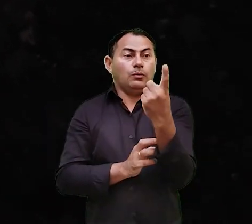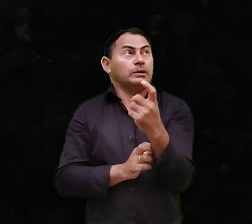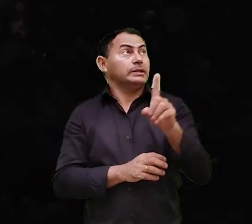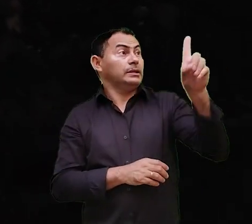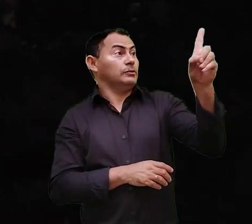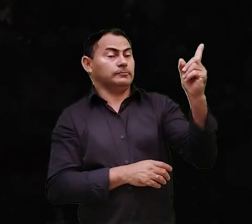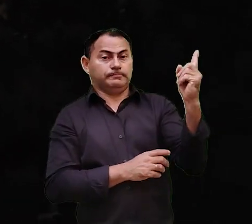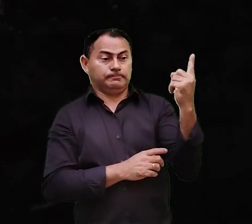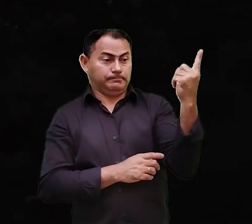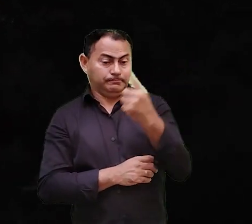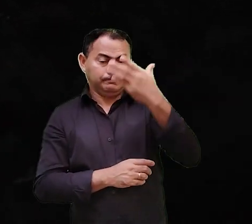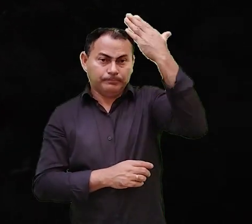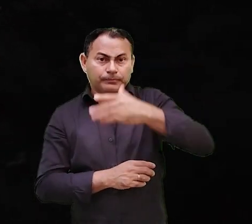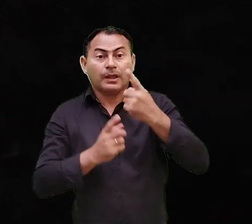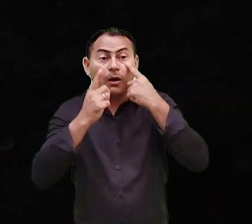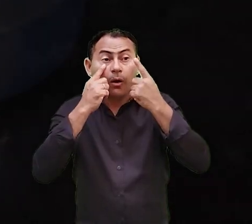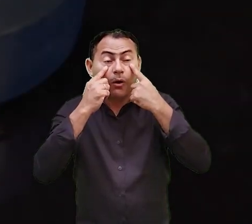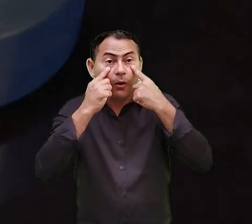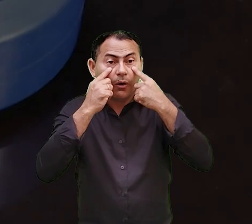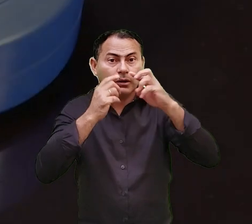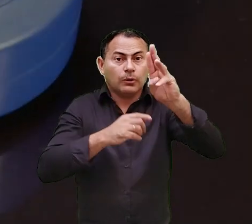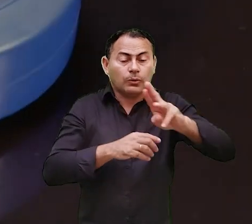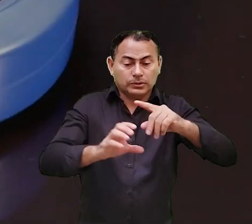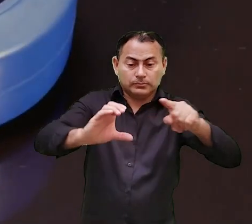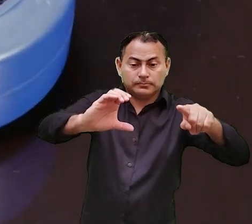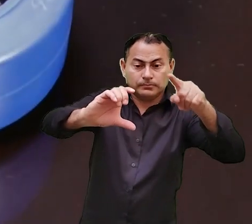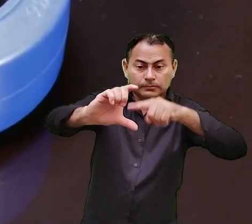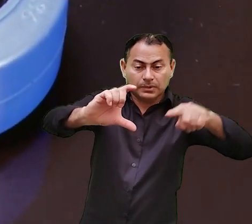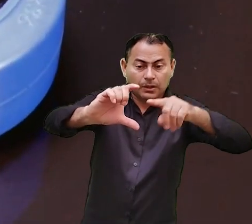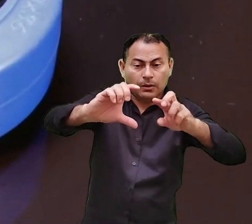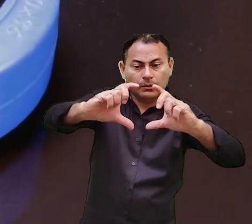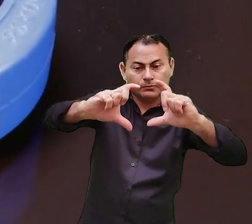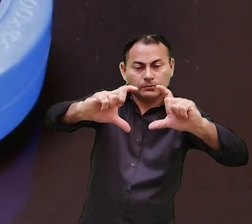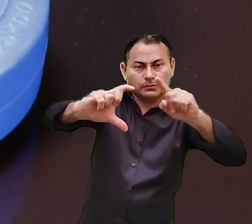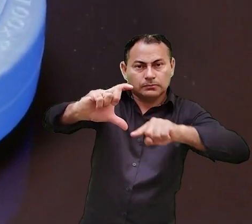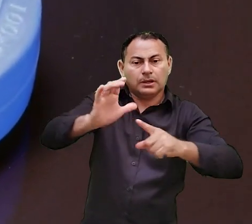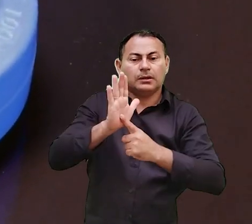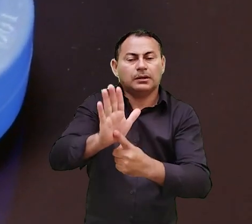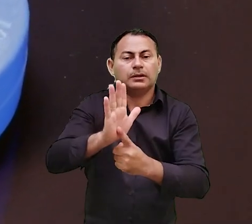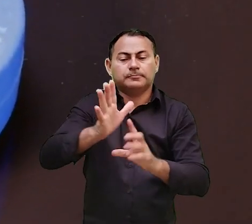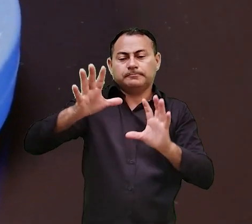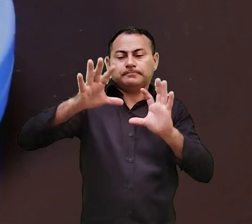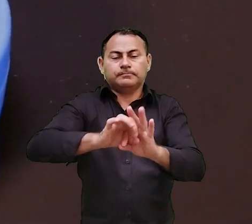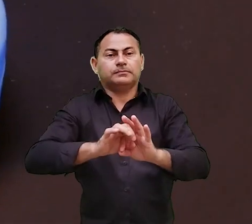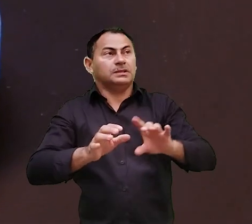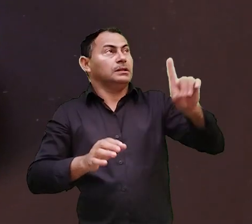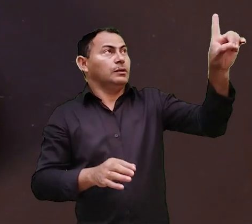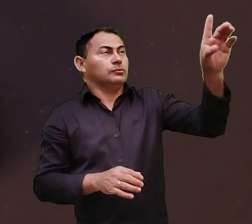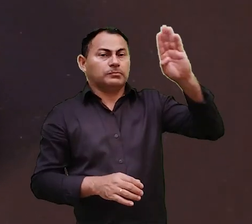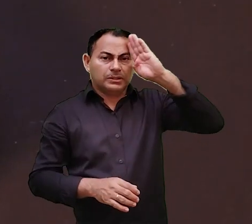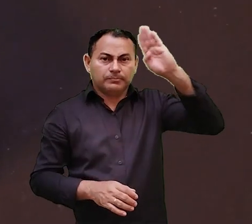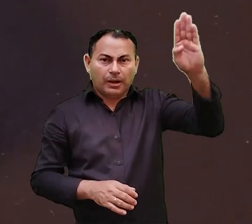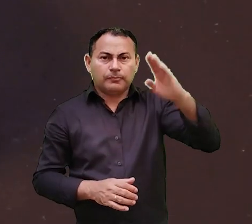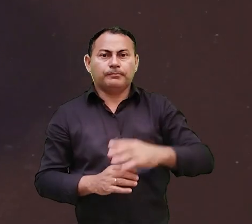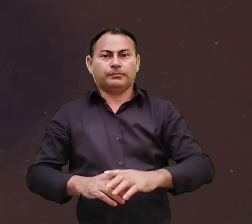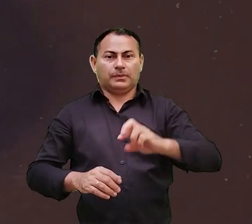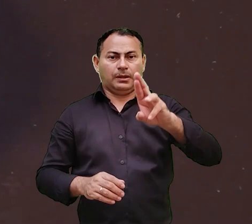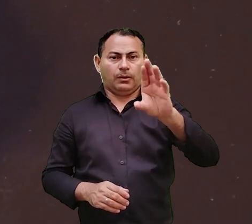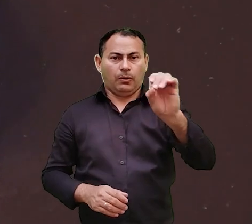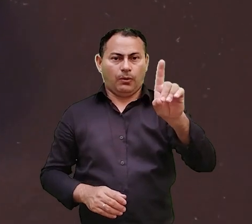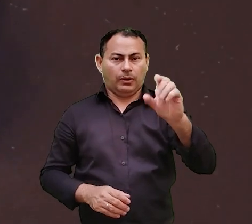da onisciência de Deus, que os olhos nos aros das rodas representam a onisciência de